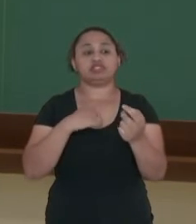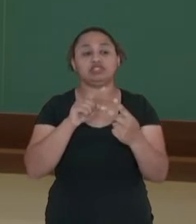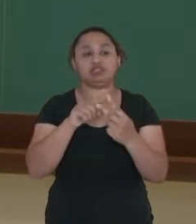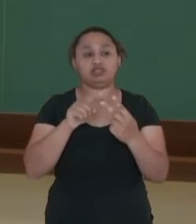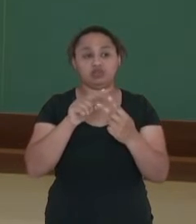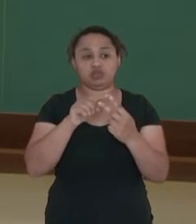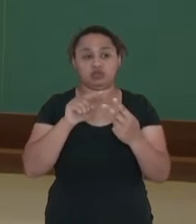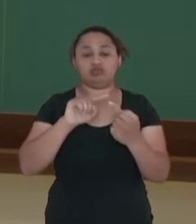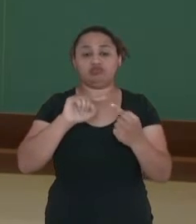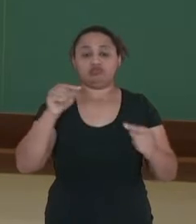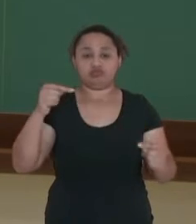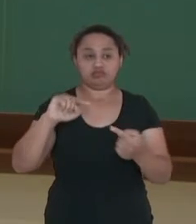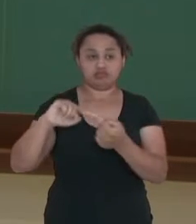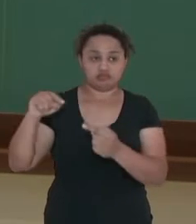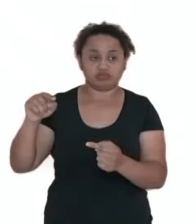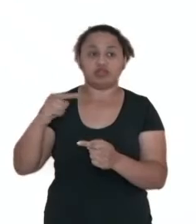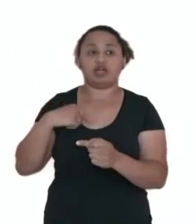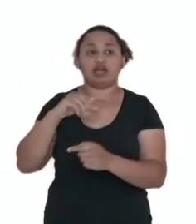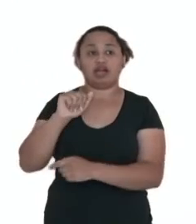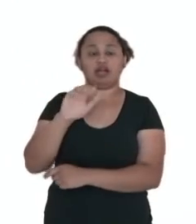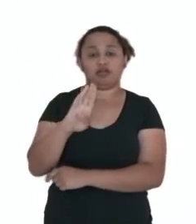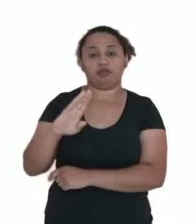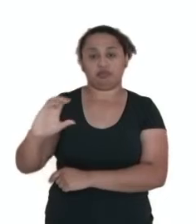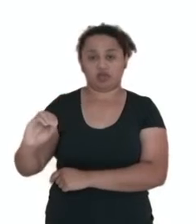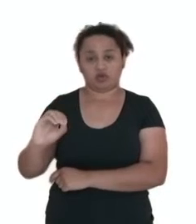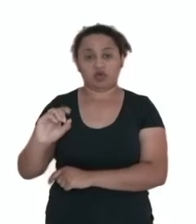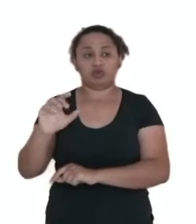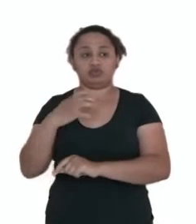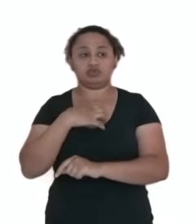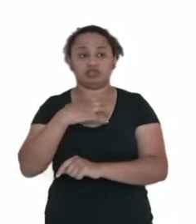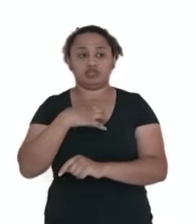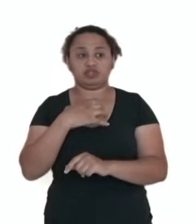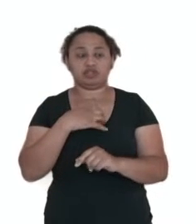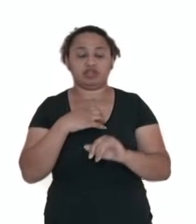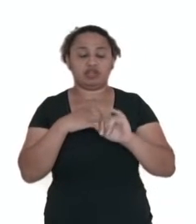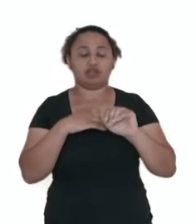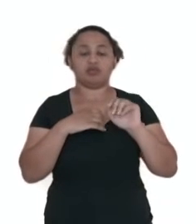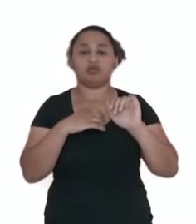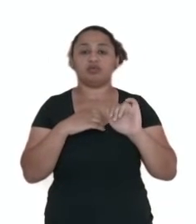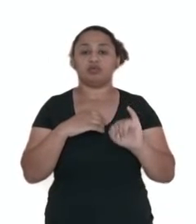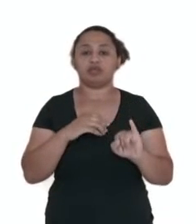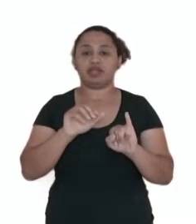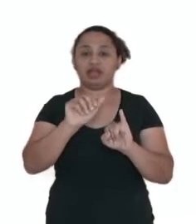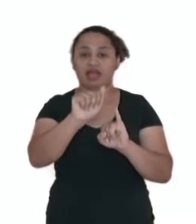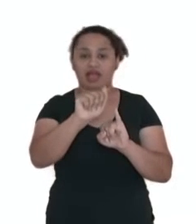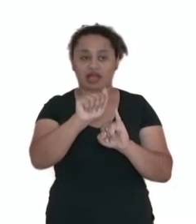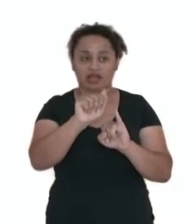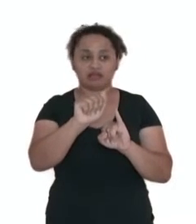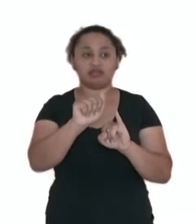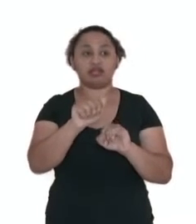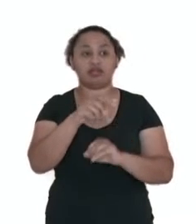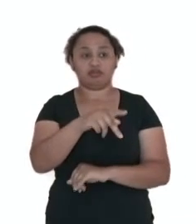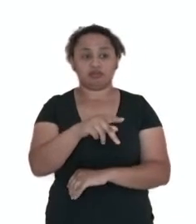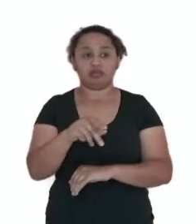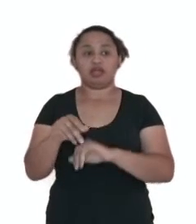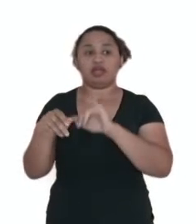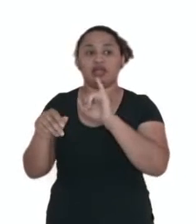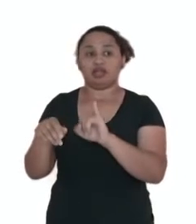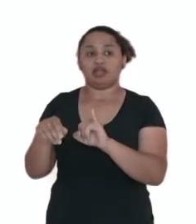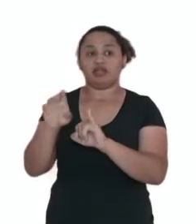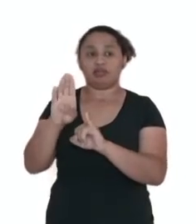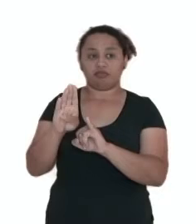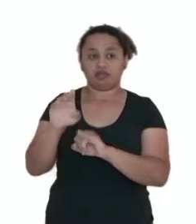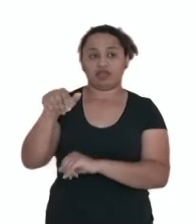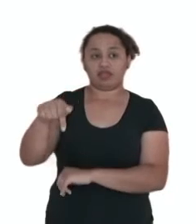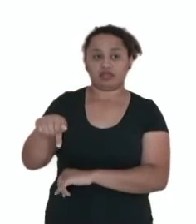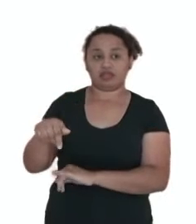gene. Exemplo ali do sistema ABO, o alelo IA, que vai ser igual a P, o alelo IB vai ser Q e o alelo Izinho